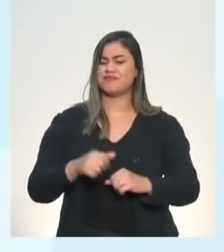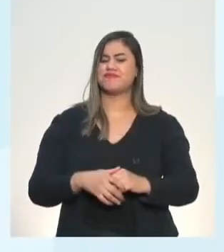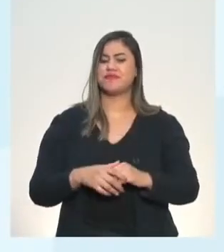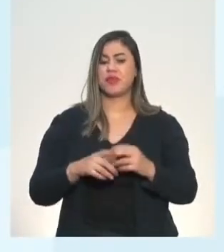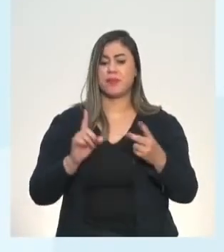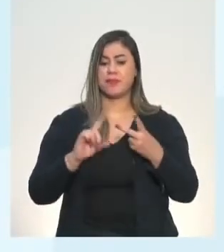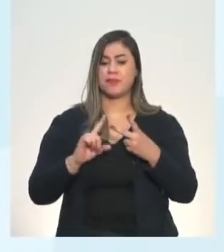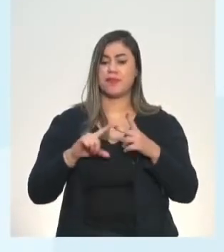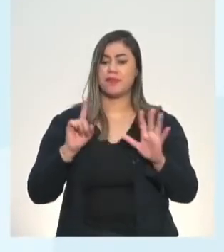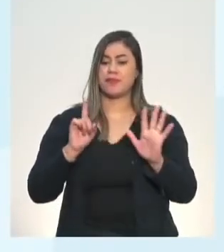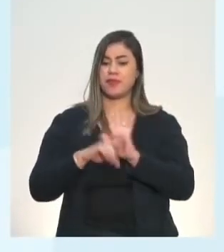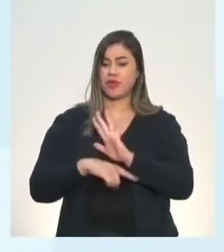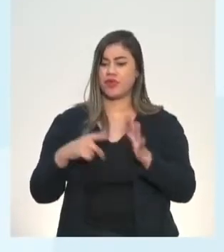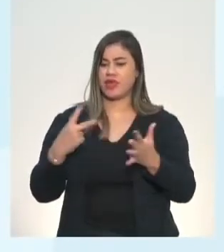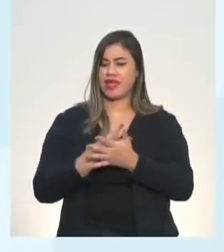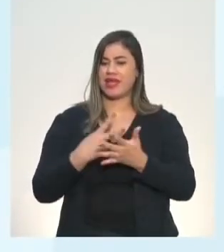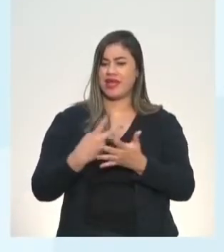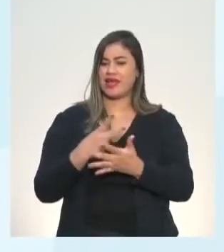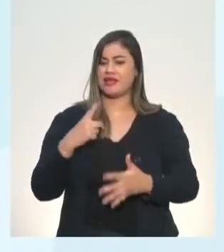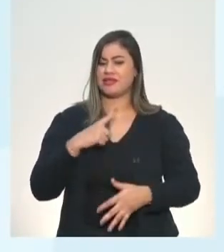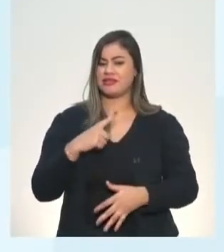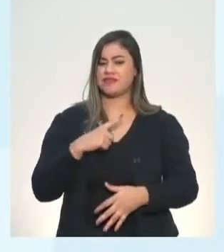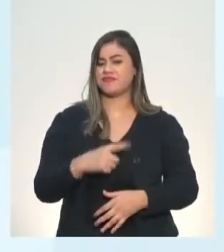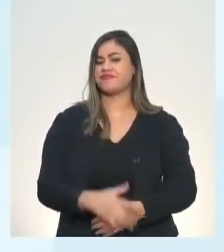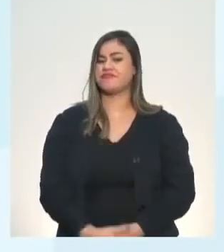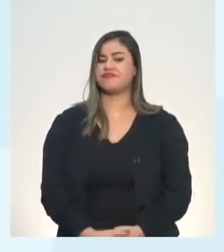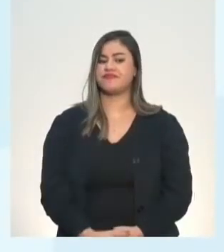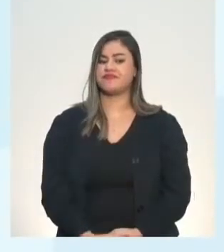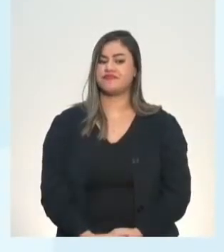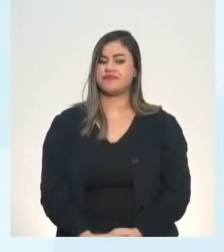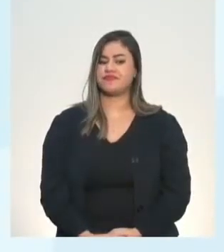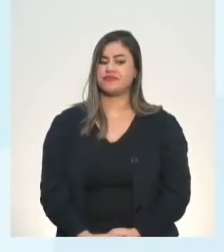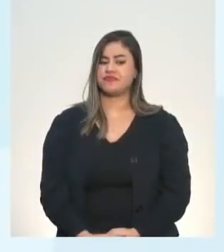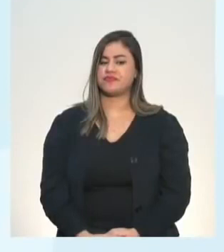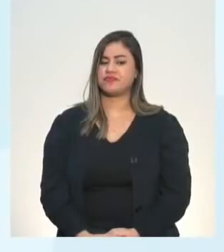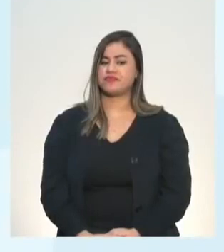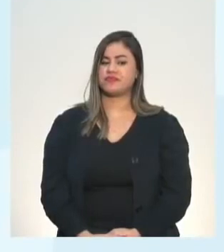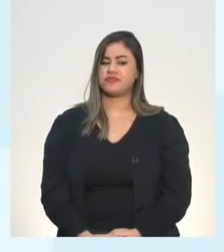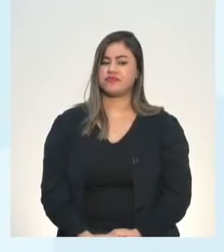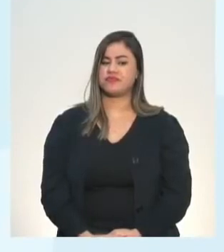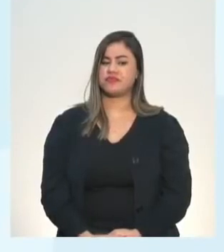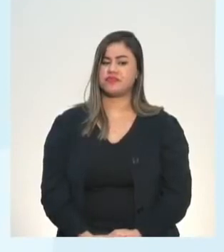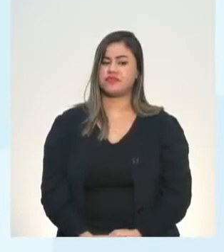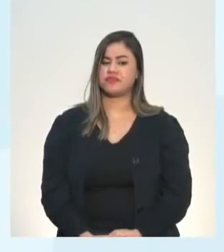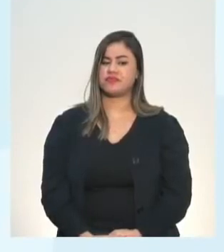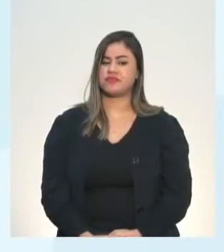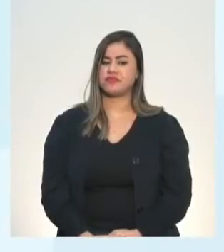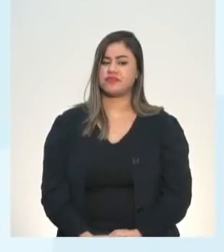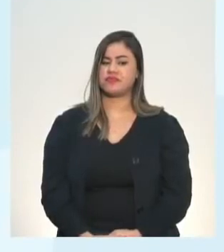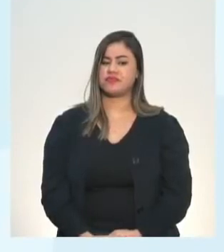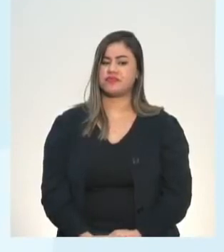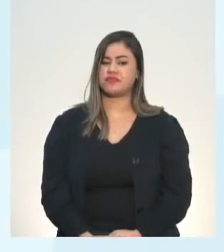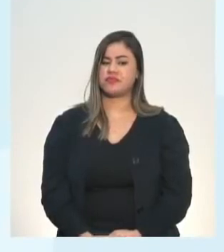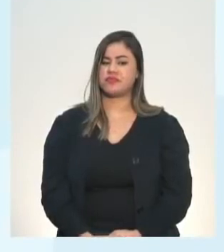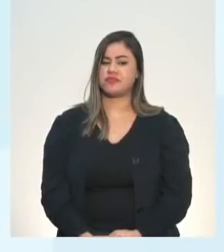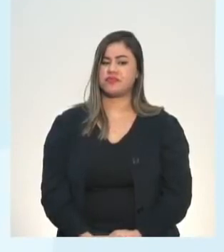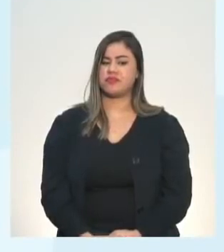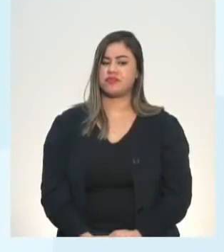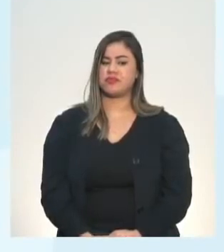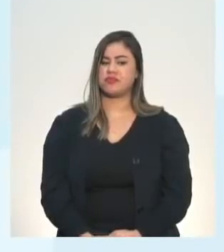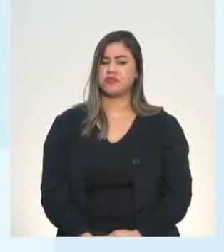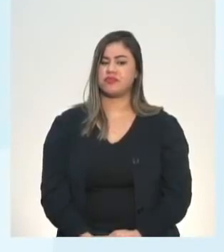João? Seria what did he create? Tem uma coisa estranha aí, nessa questão aí.